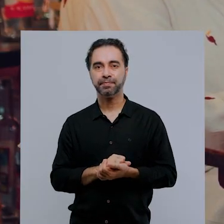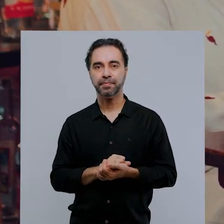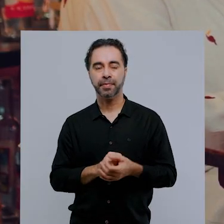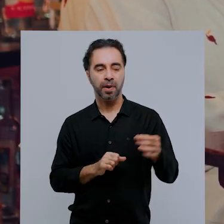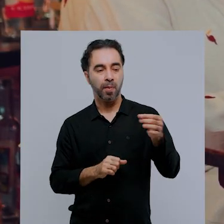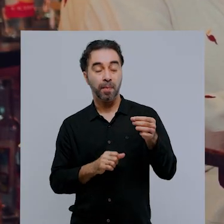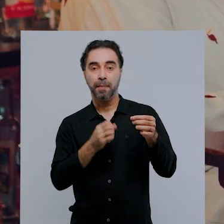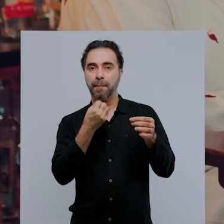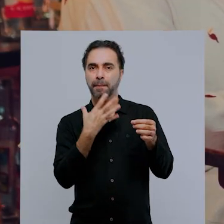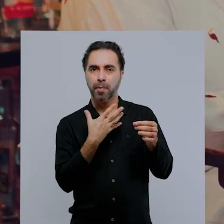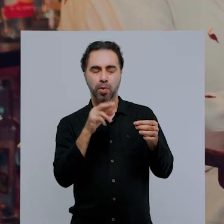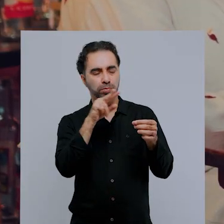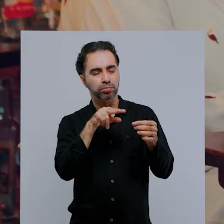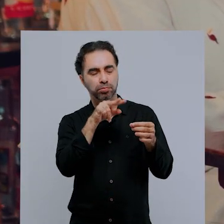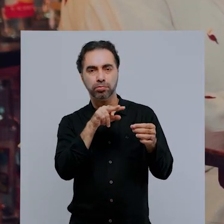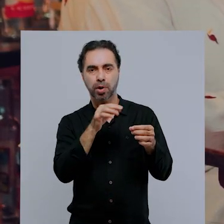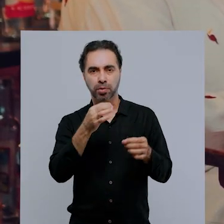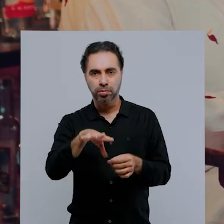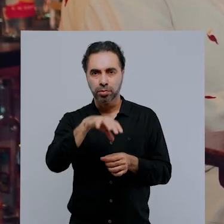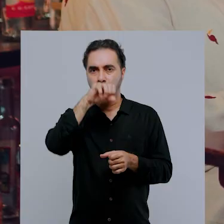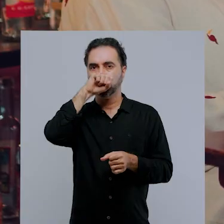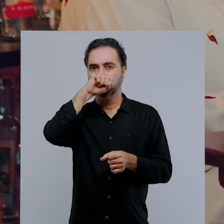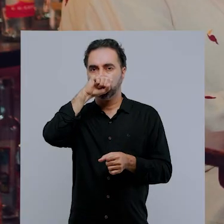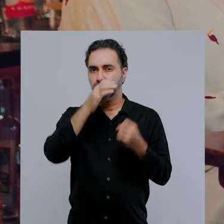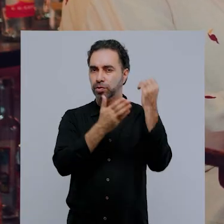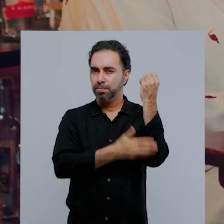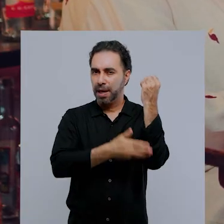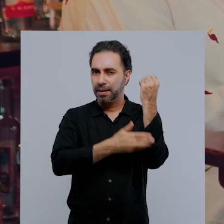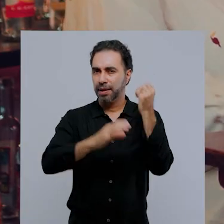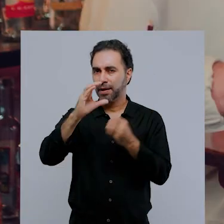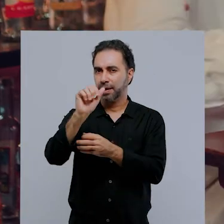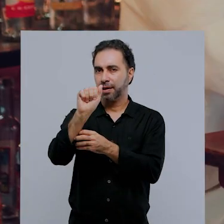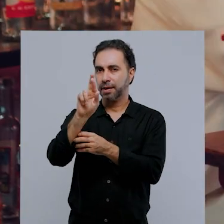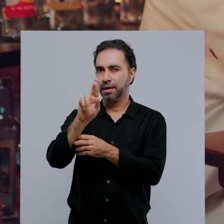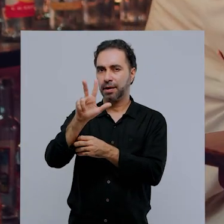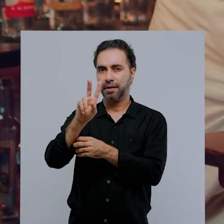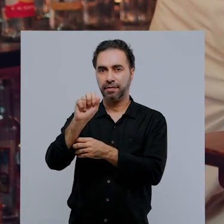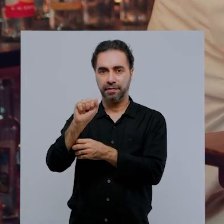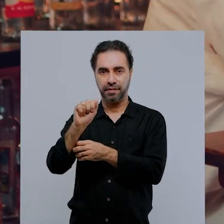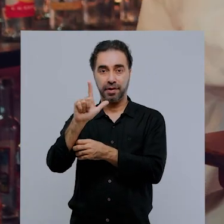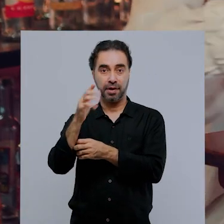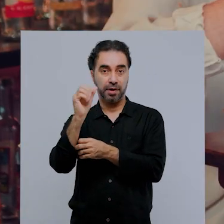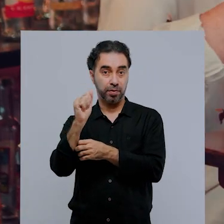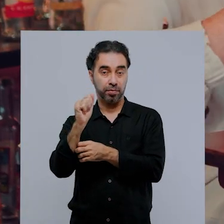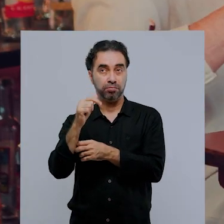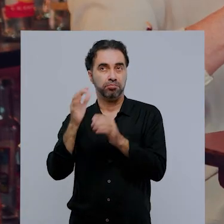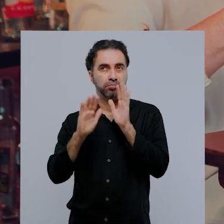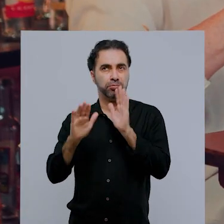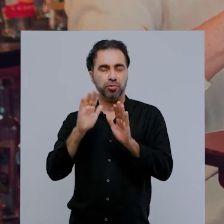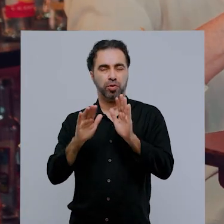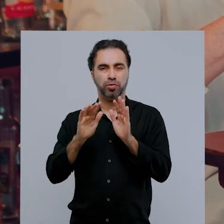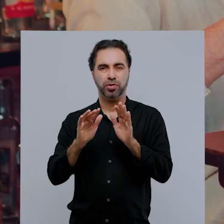Uma excelente cachaça, aroma muito bom de carvalho que a gente pode sentir aqui. Carvalho europeu, eu não posso garantir que é francês,